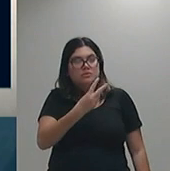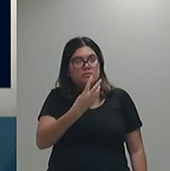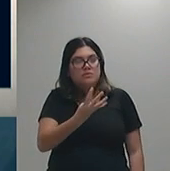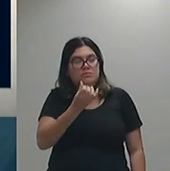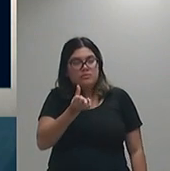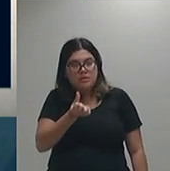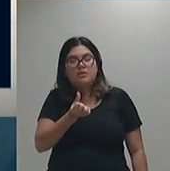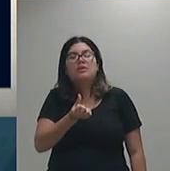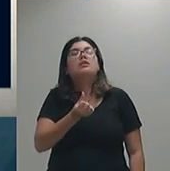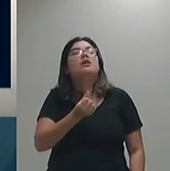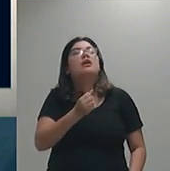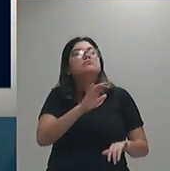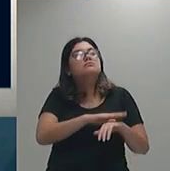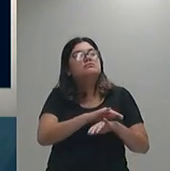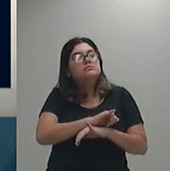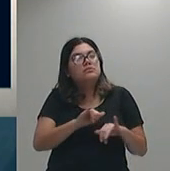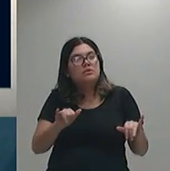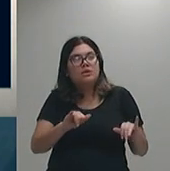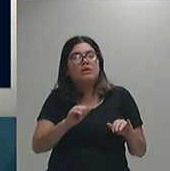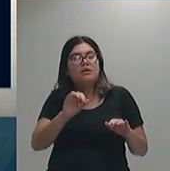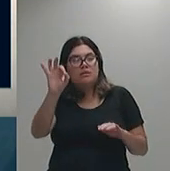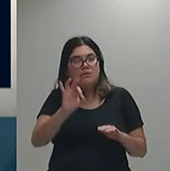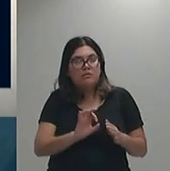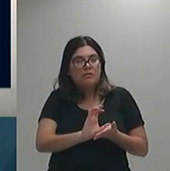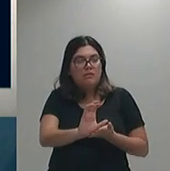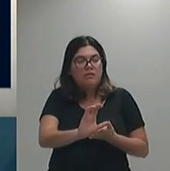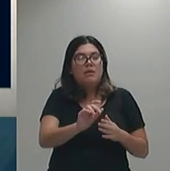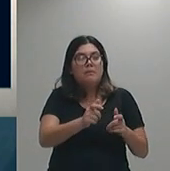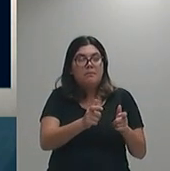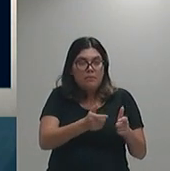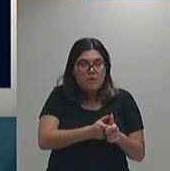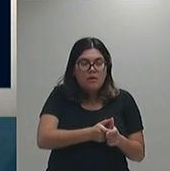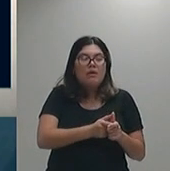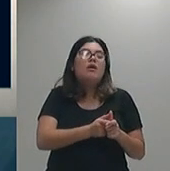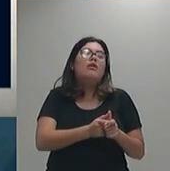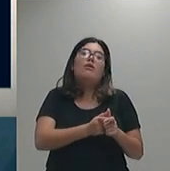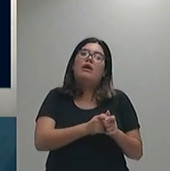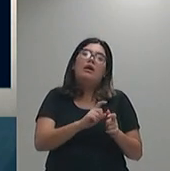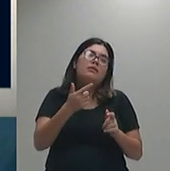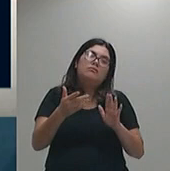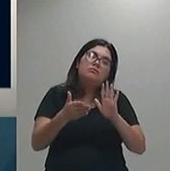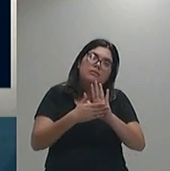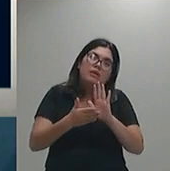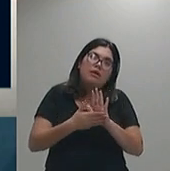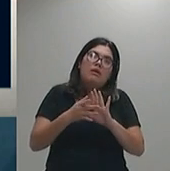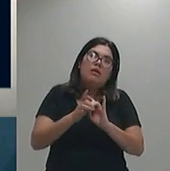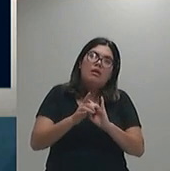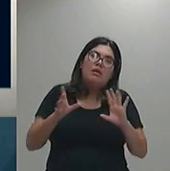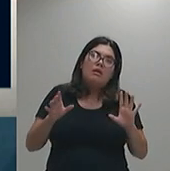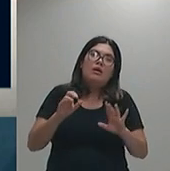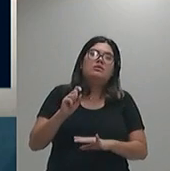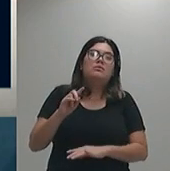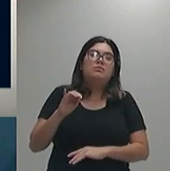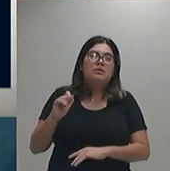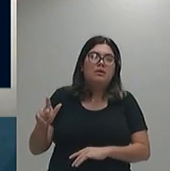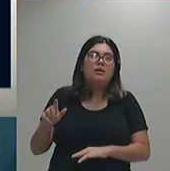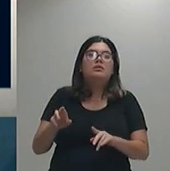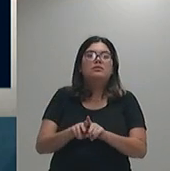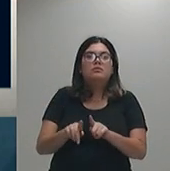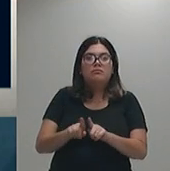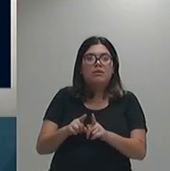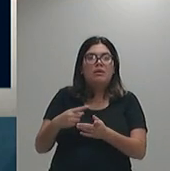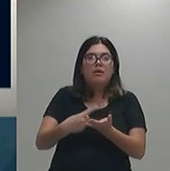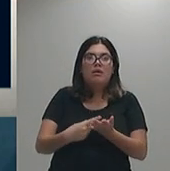promovida pelos acionistas majoritários e minoritários não pressupõe autorização assemblear tá um pouco a constatação de inércia